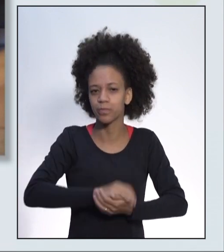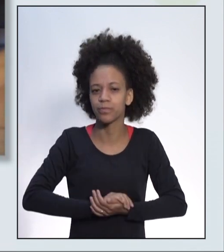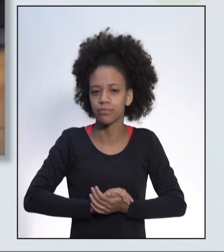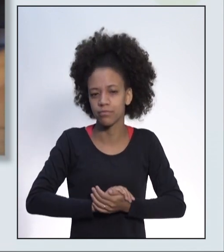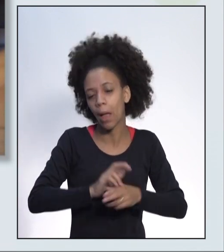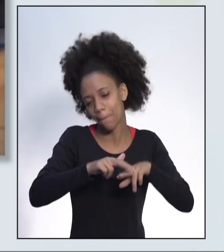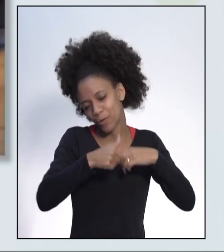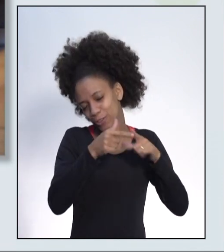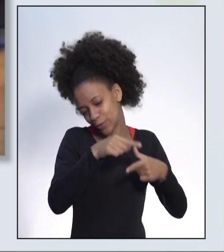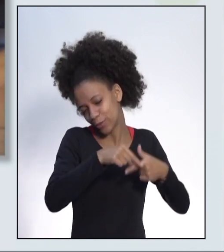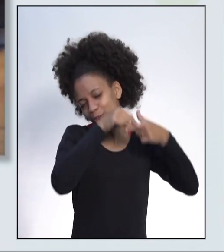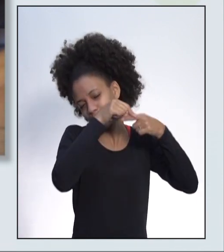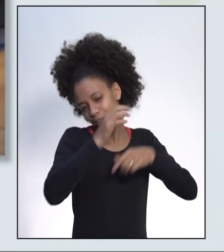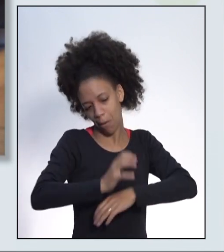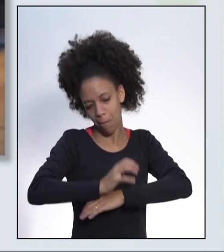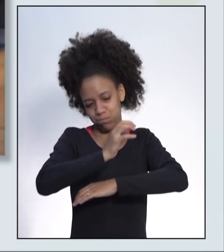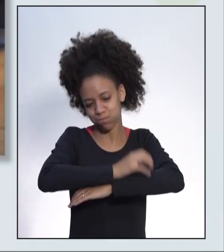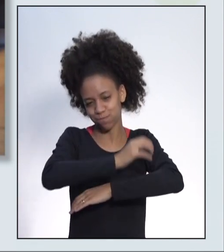a televisão.